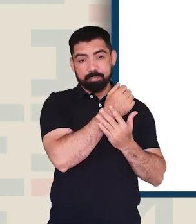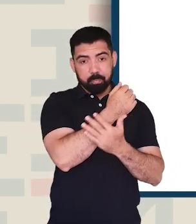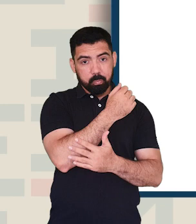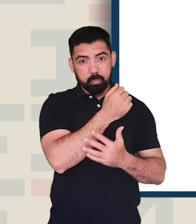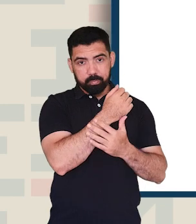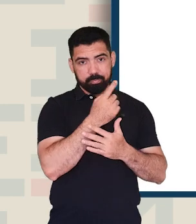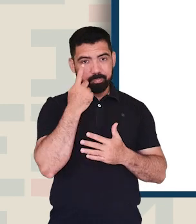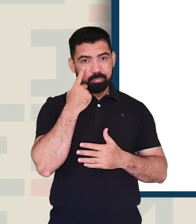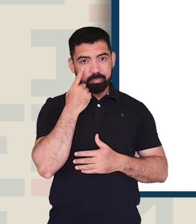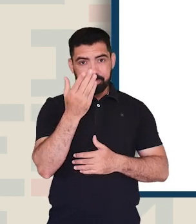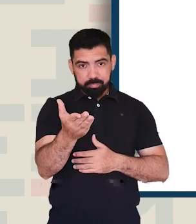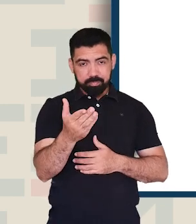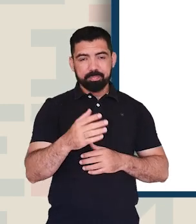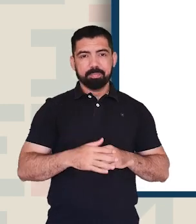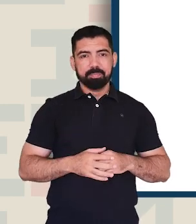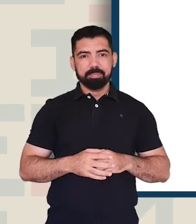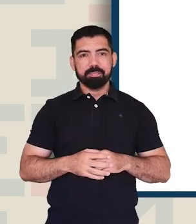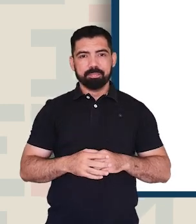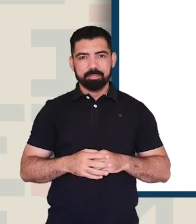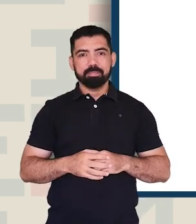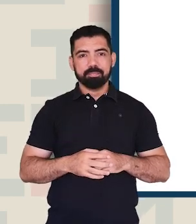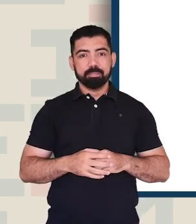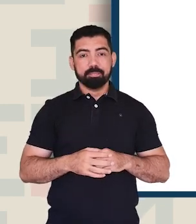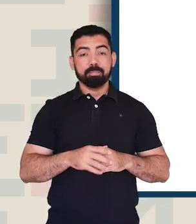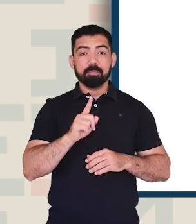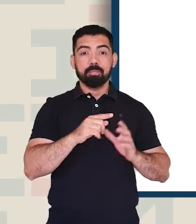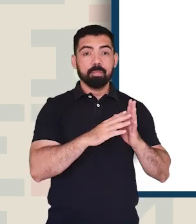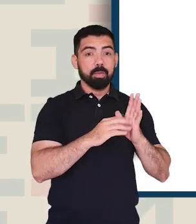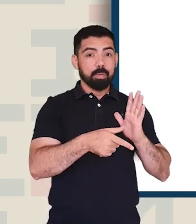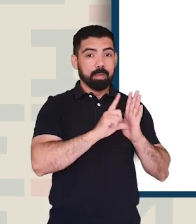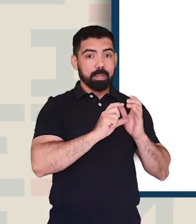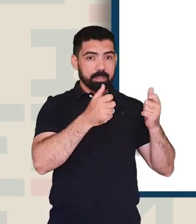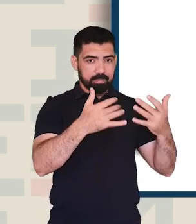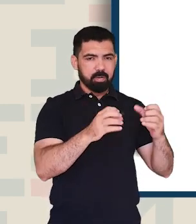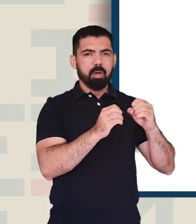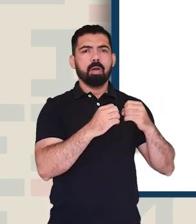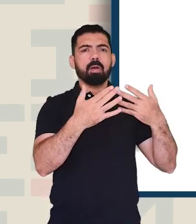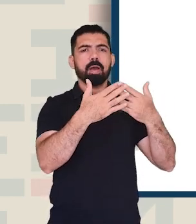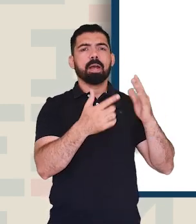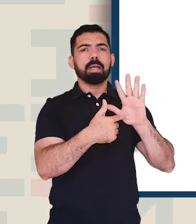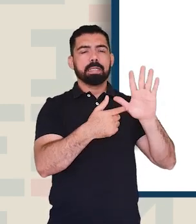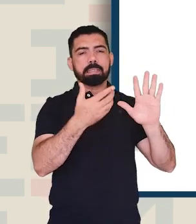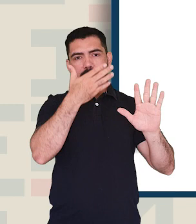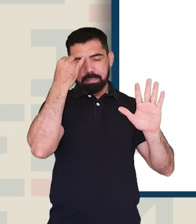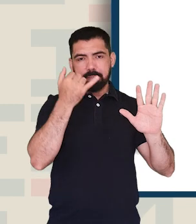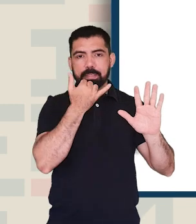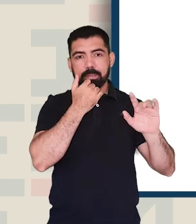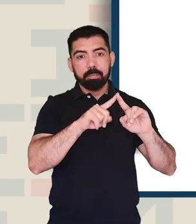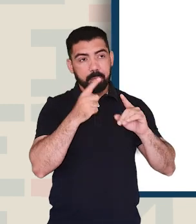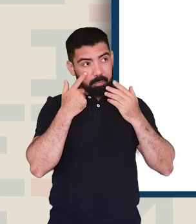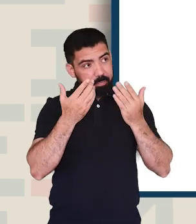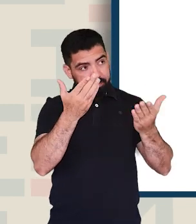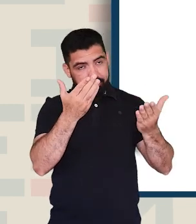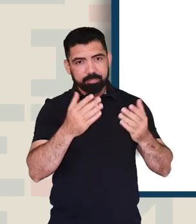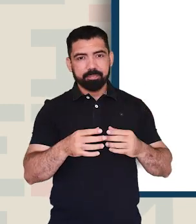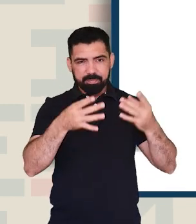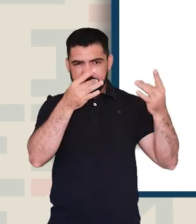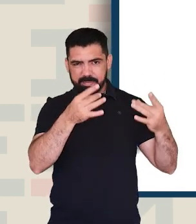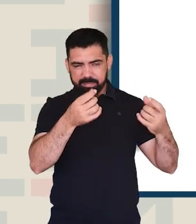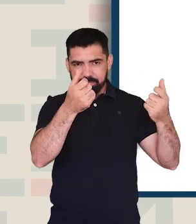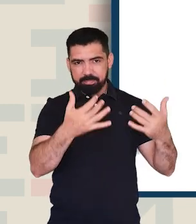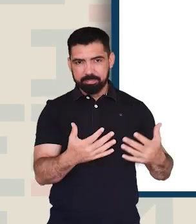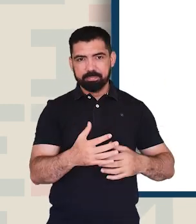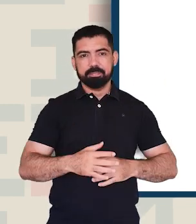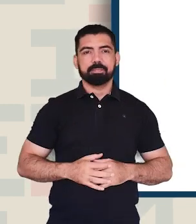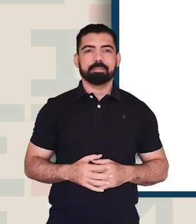a galera ver. Foi esse exemplo que eu fiz antes. Eu esqueci de mudar o slide, mas tudo bem, tá aí, foi bem